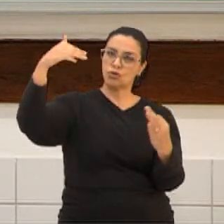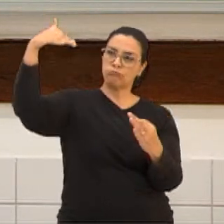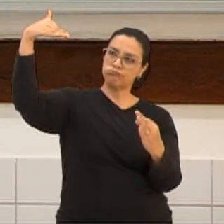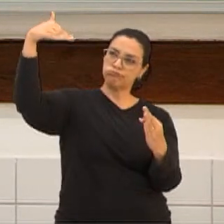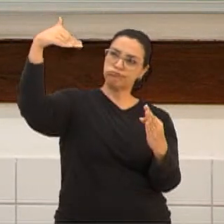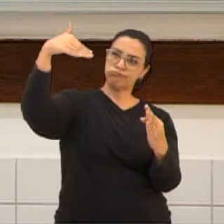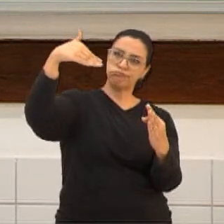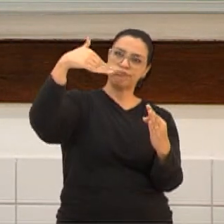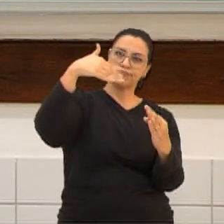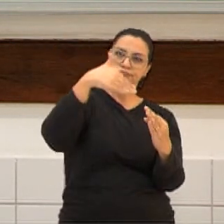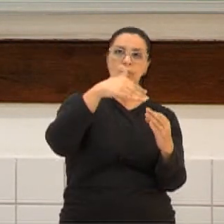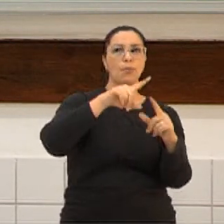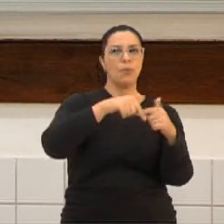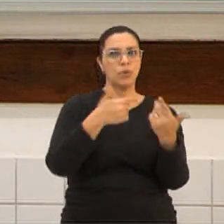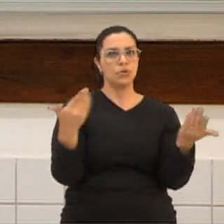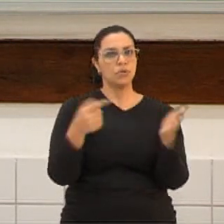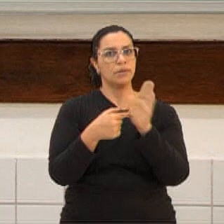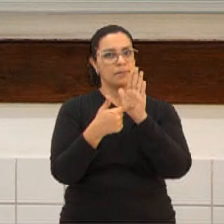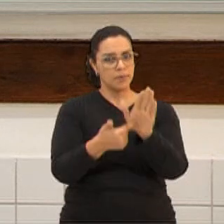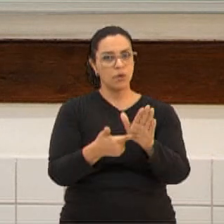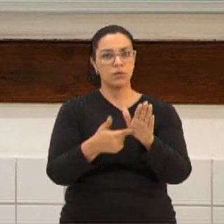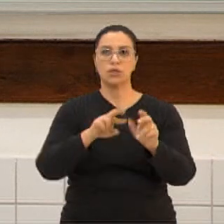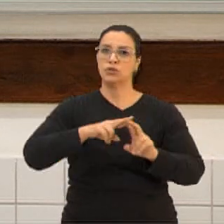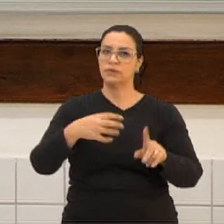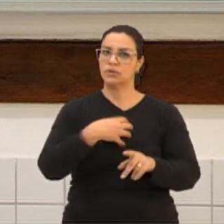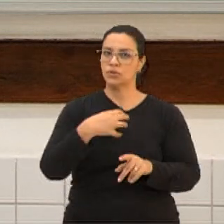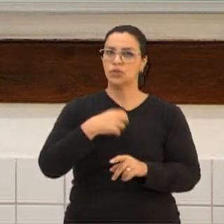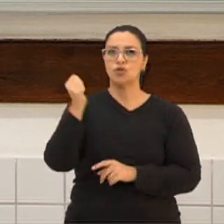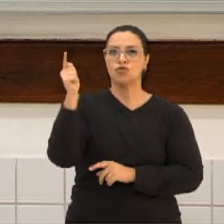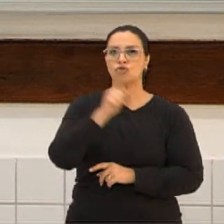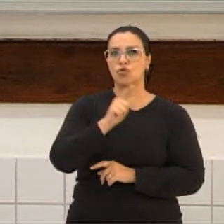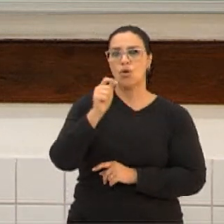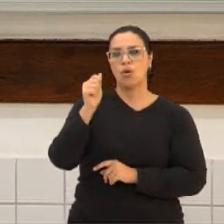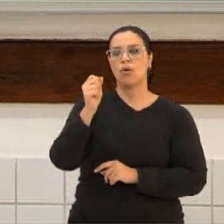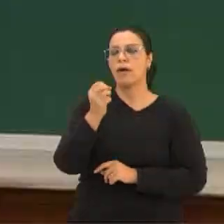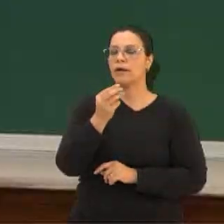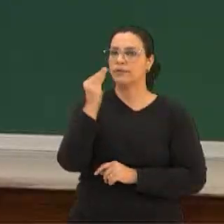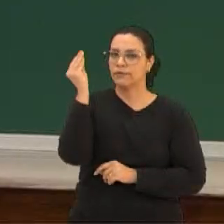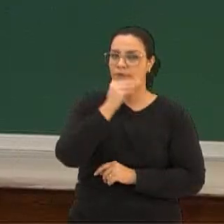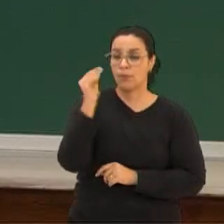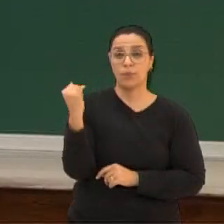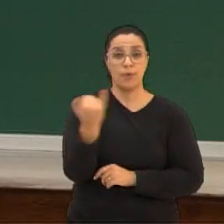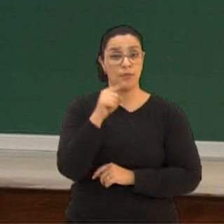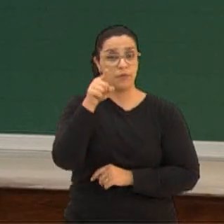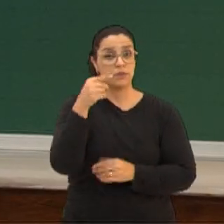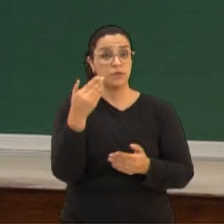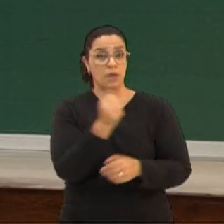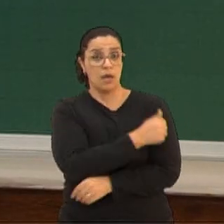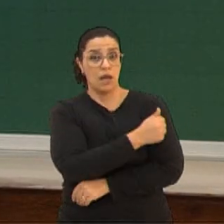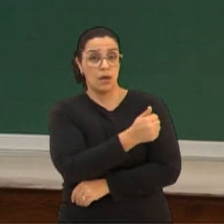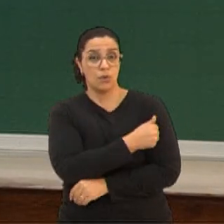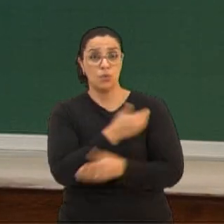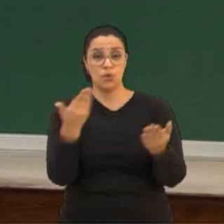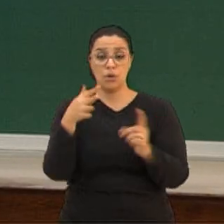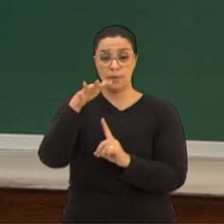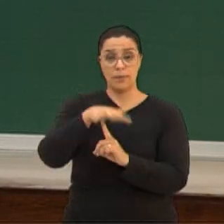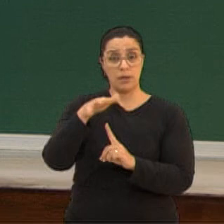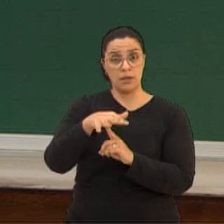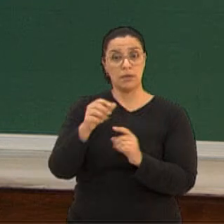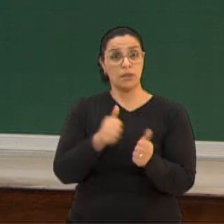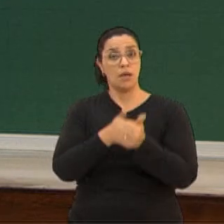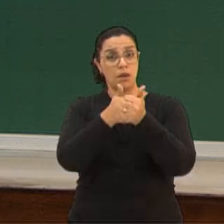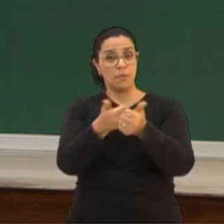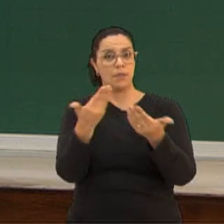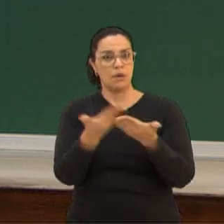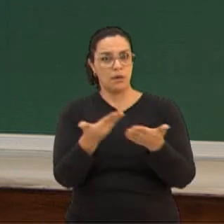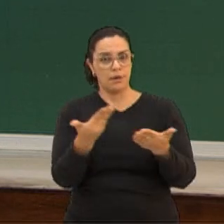inclinada, conforme a questão aqui traz para você. Importante, você estudante do Estado do Paraná que está